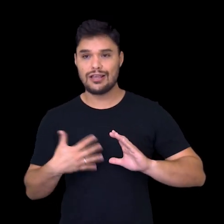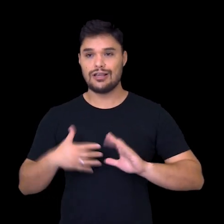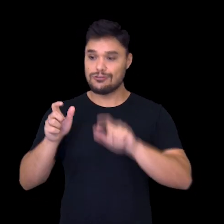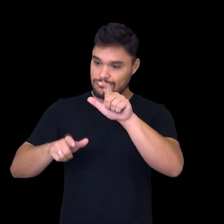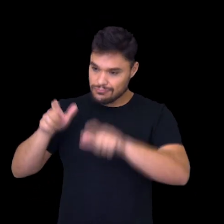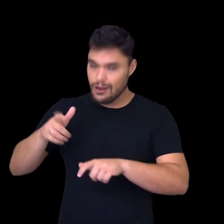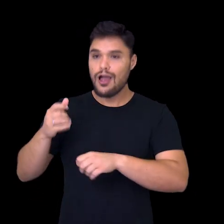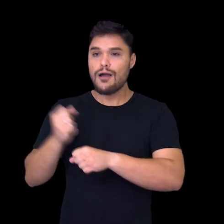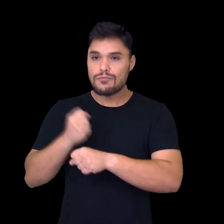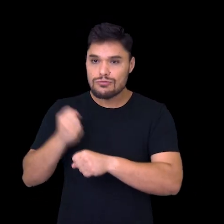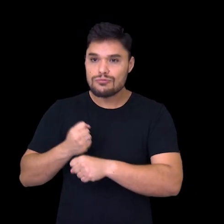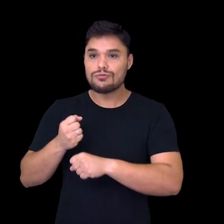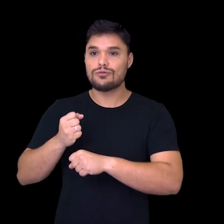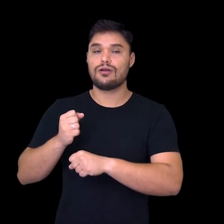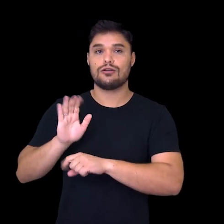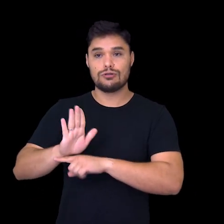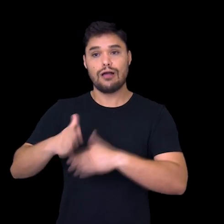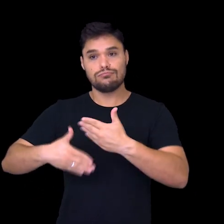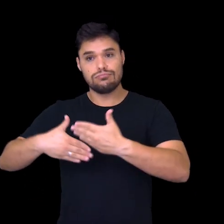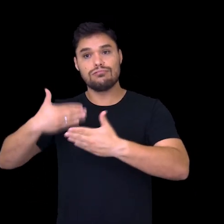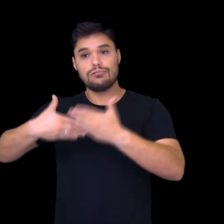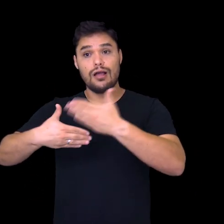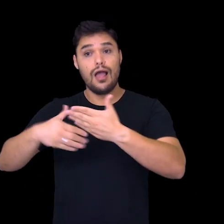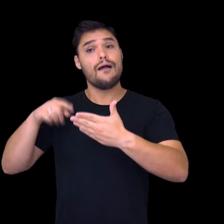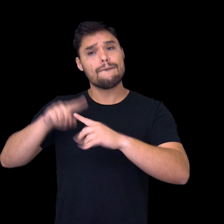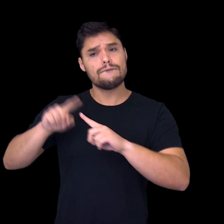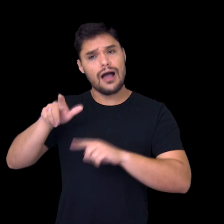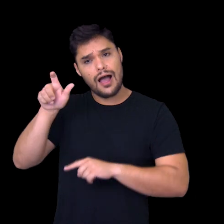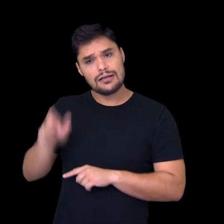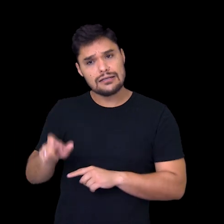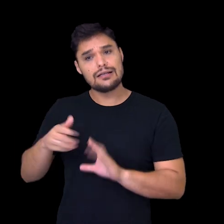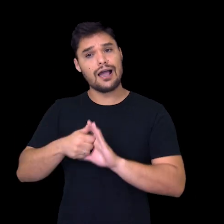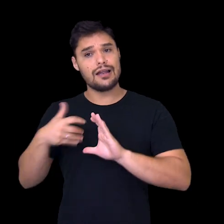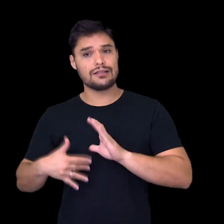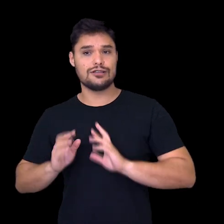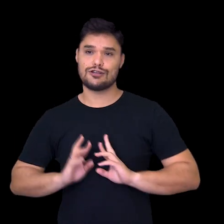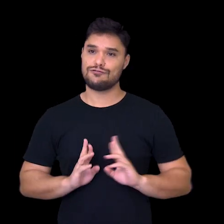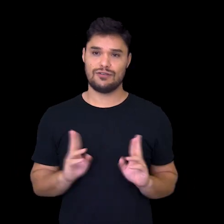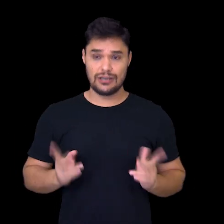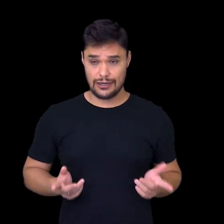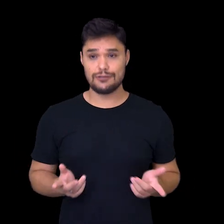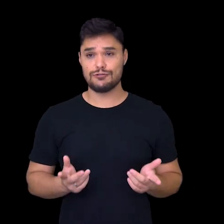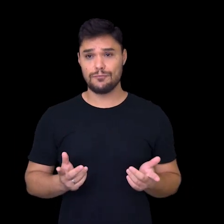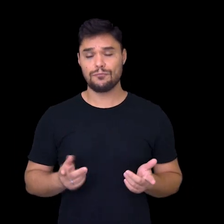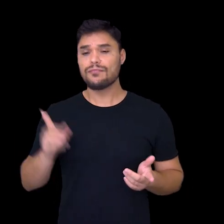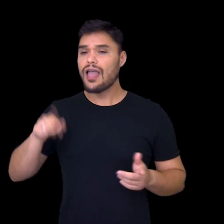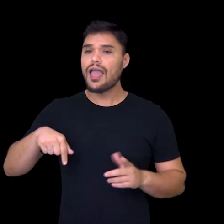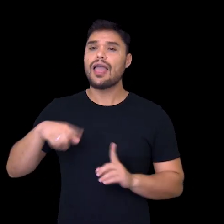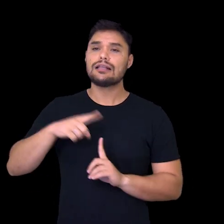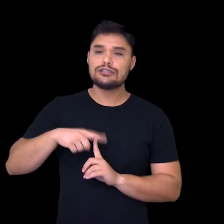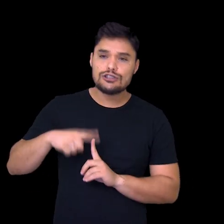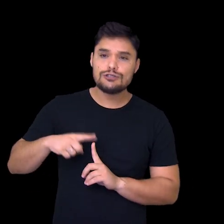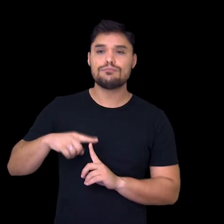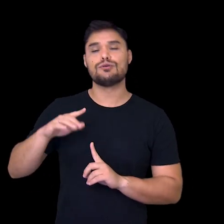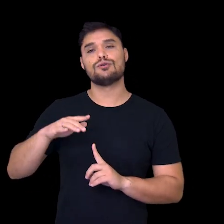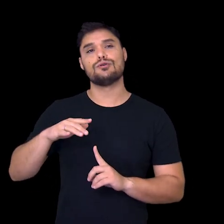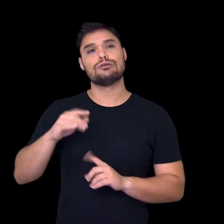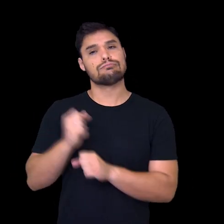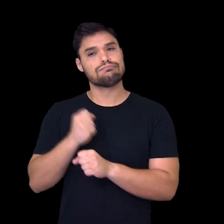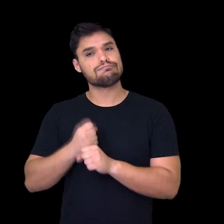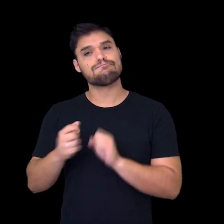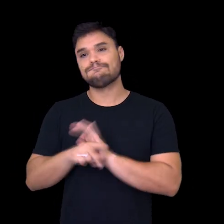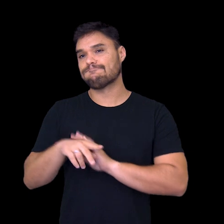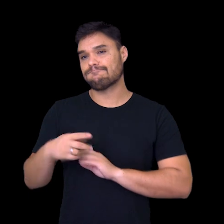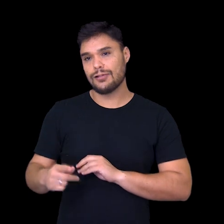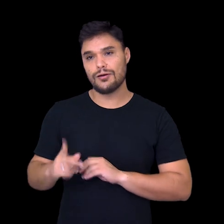uma característica de operariado em Brasília que talvez seja mesmo um marco. É uma categoria